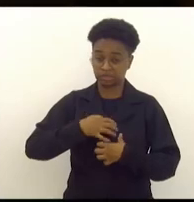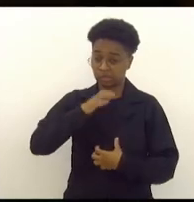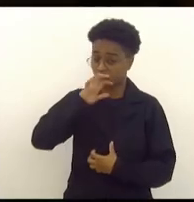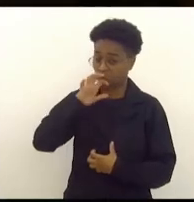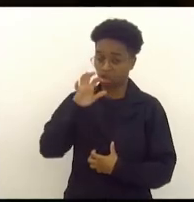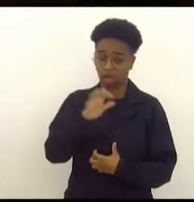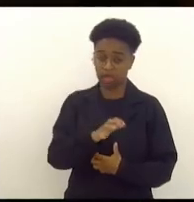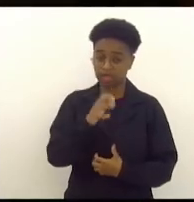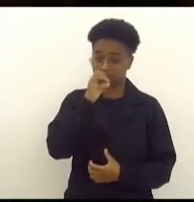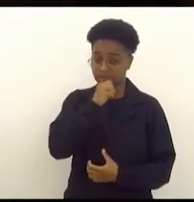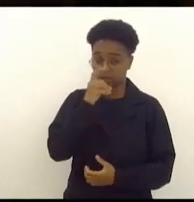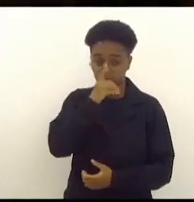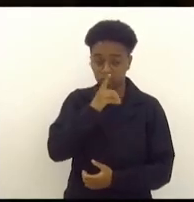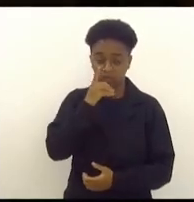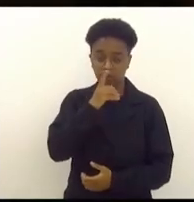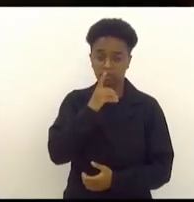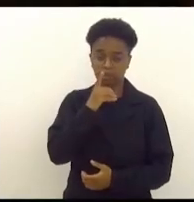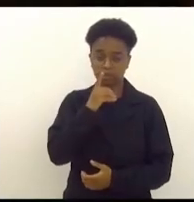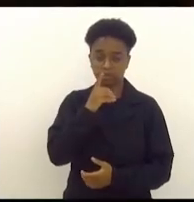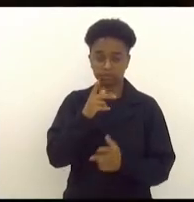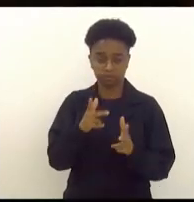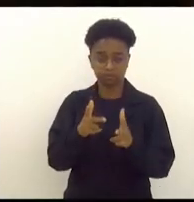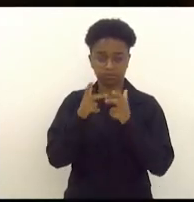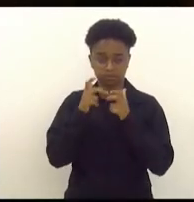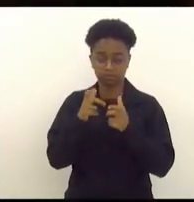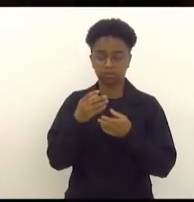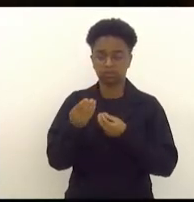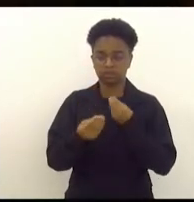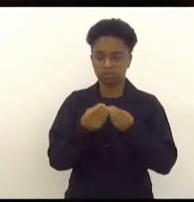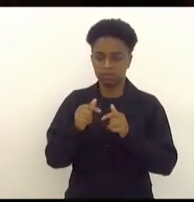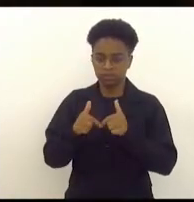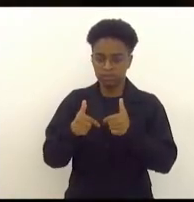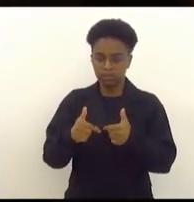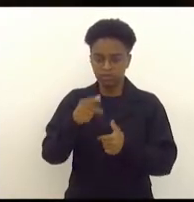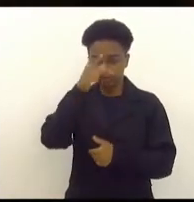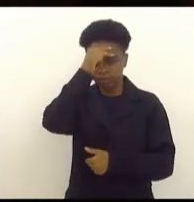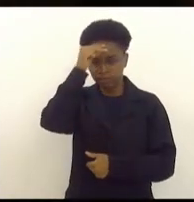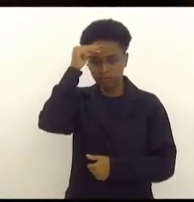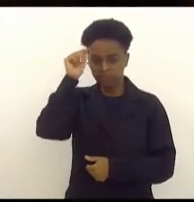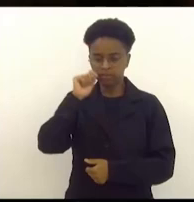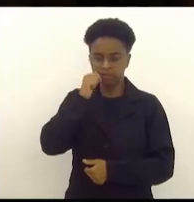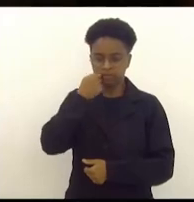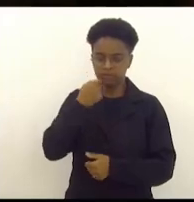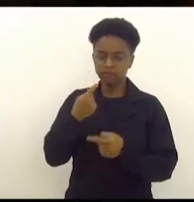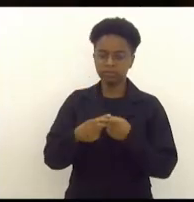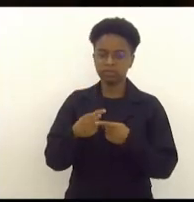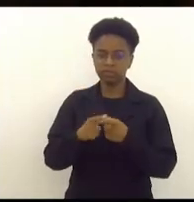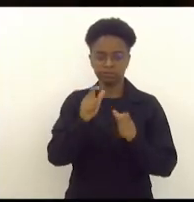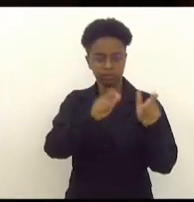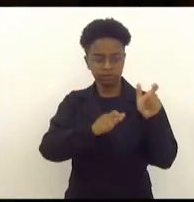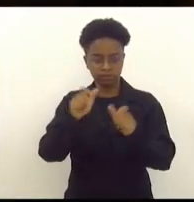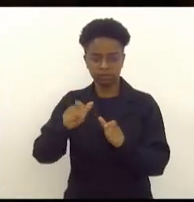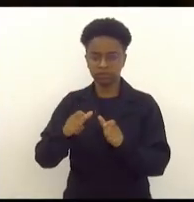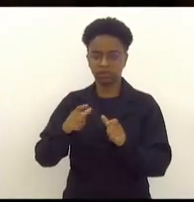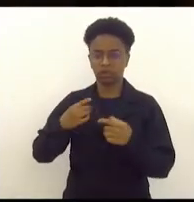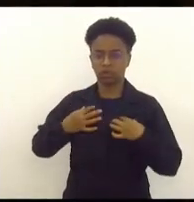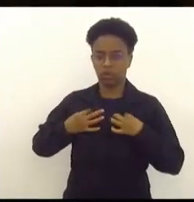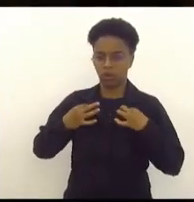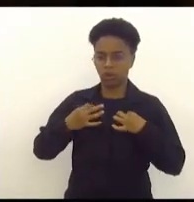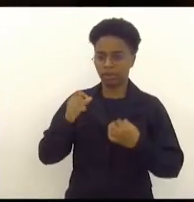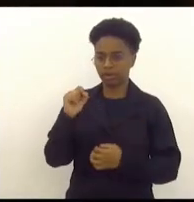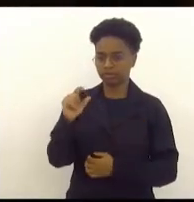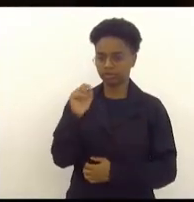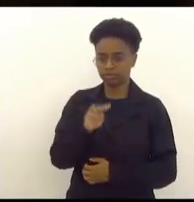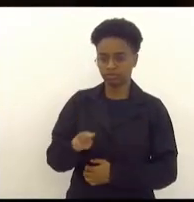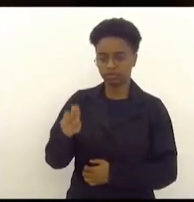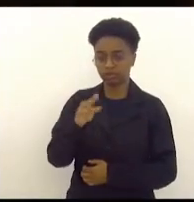último final de semana da milícia do Senhor Prefeito Eduardo Paes que são aqueles homens de colete azul que sabe